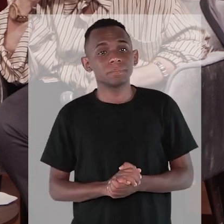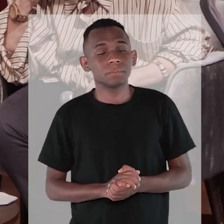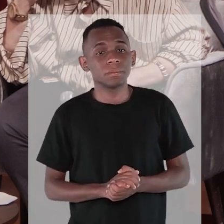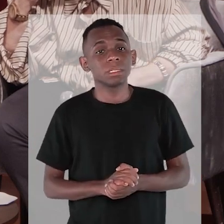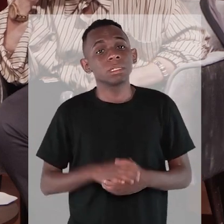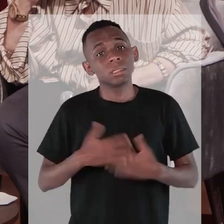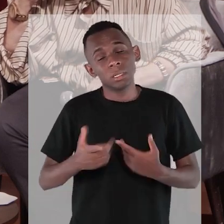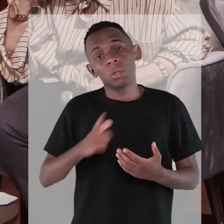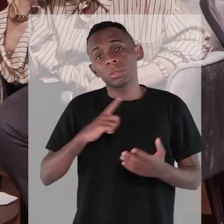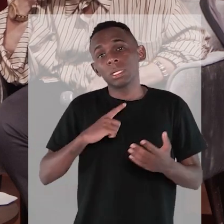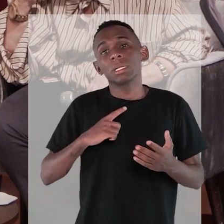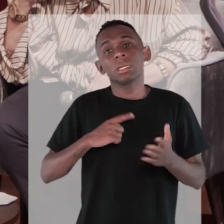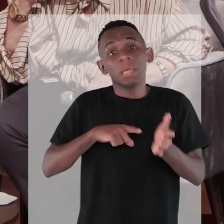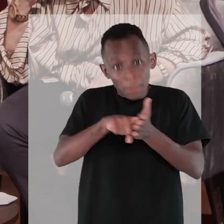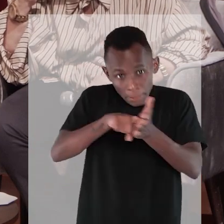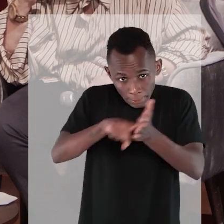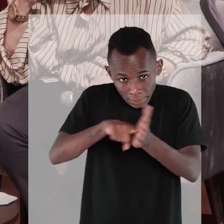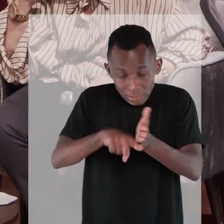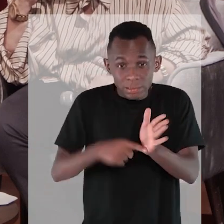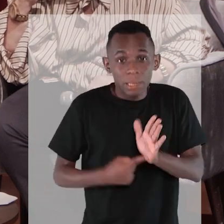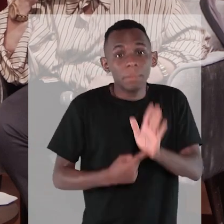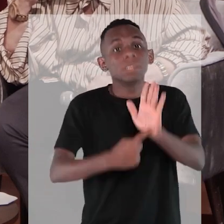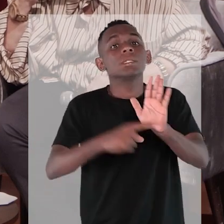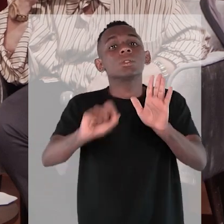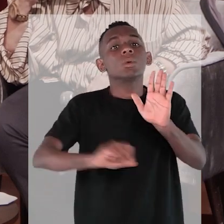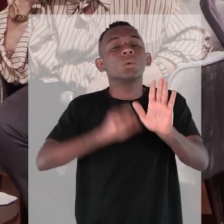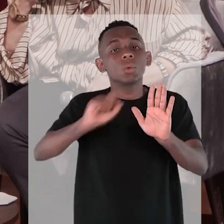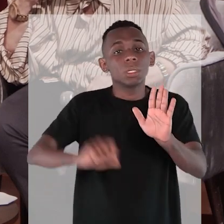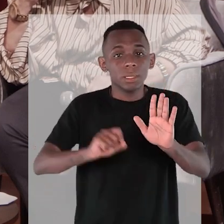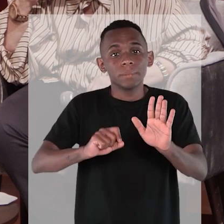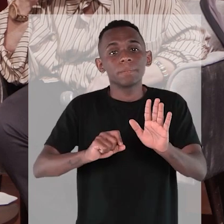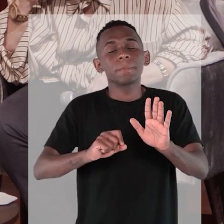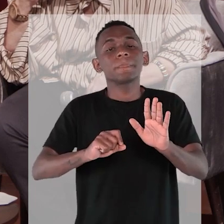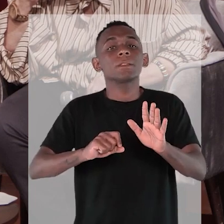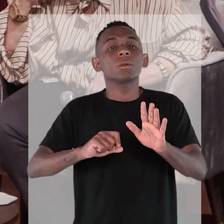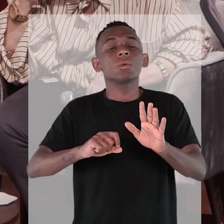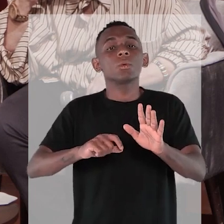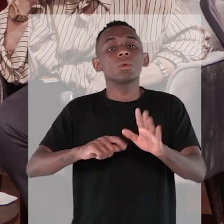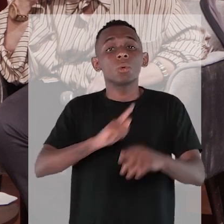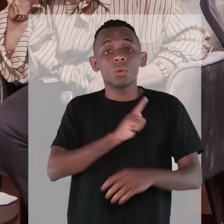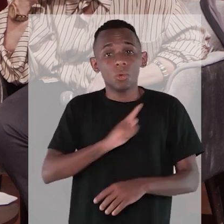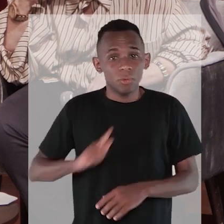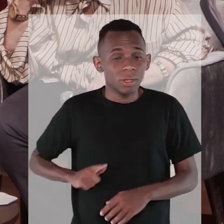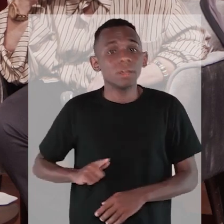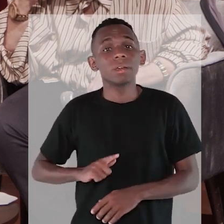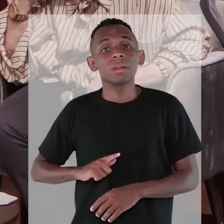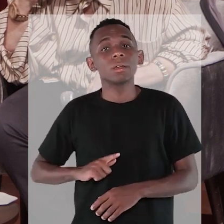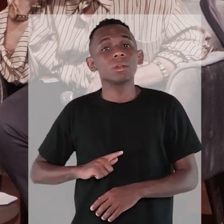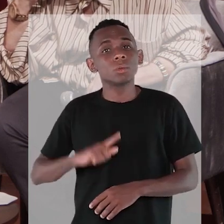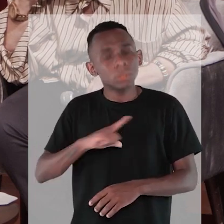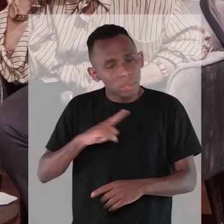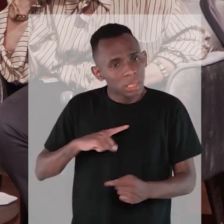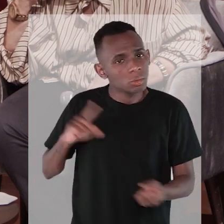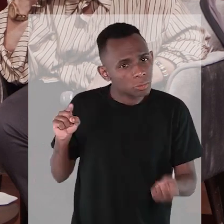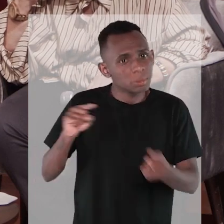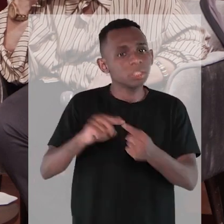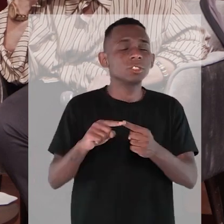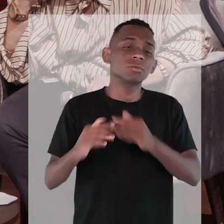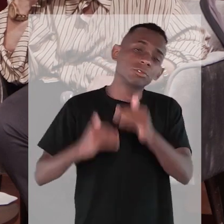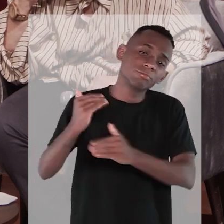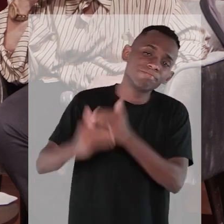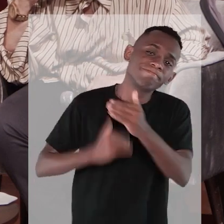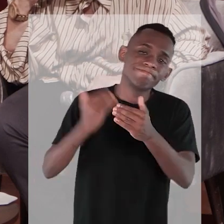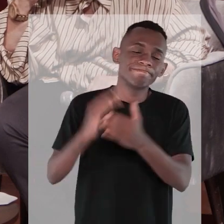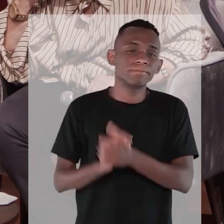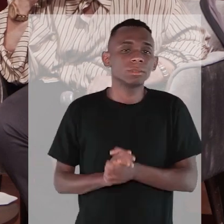pesquisas normais dizem, né, o governo é resiliente. Eu queria passar a bola para o Miguel, porque há